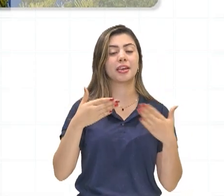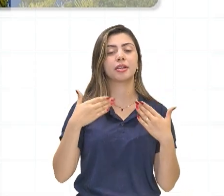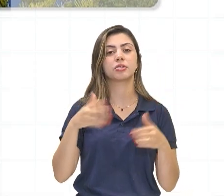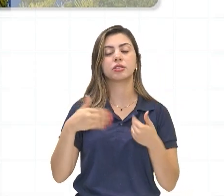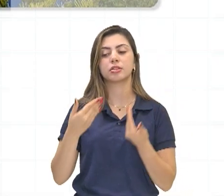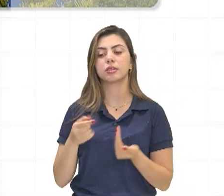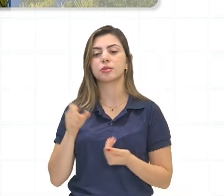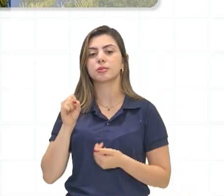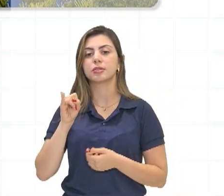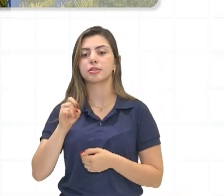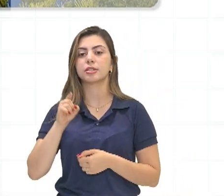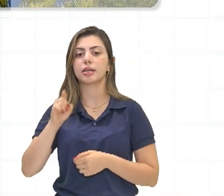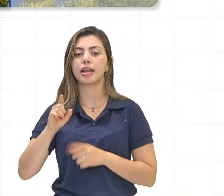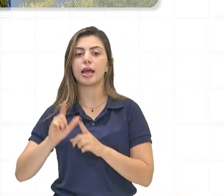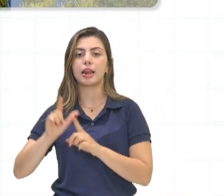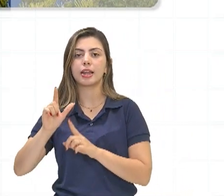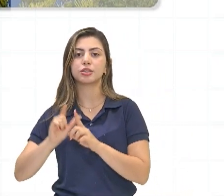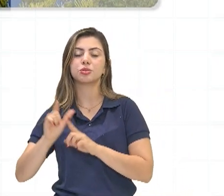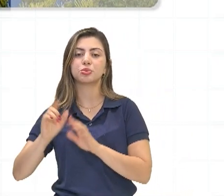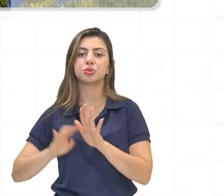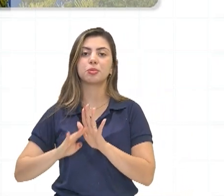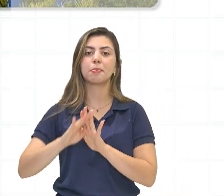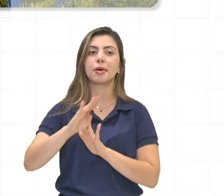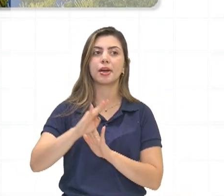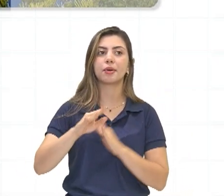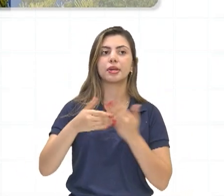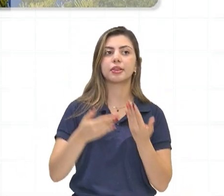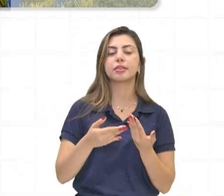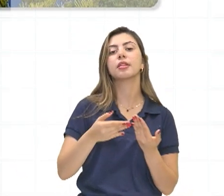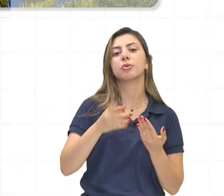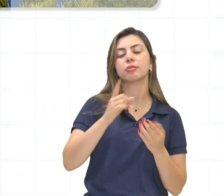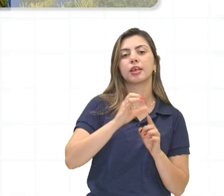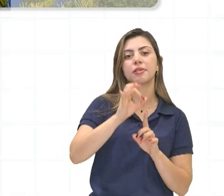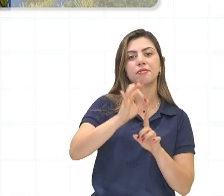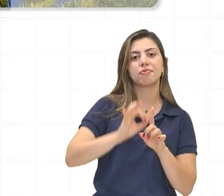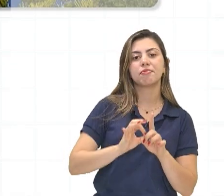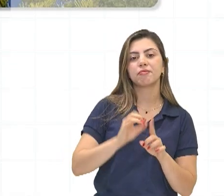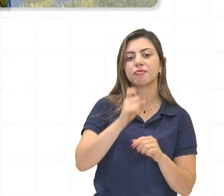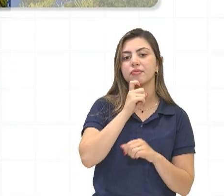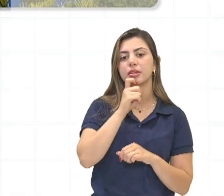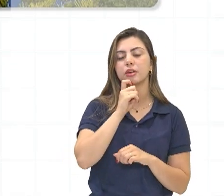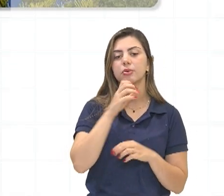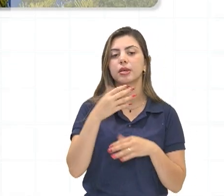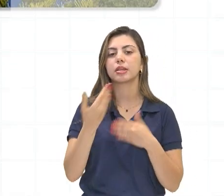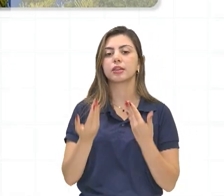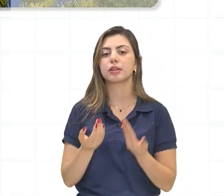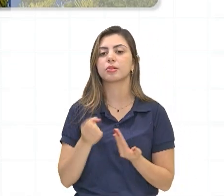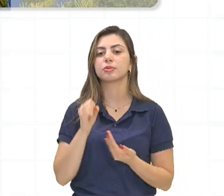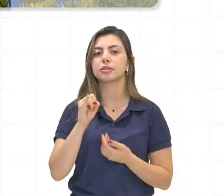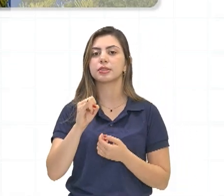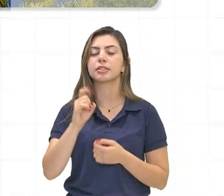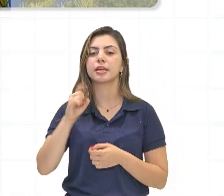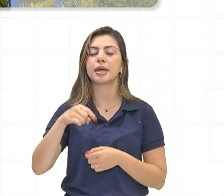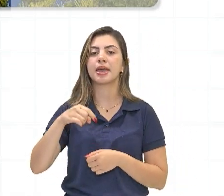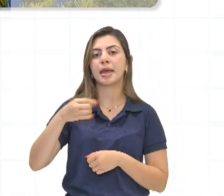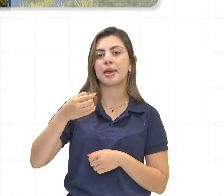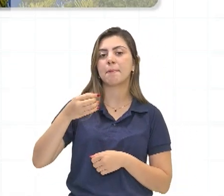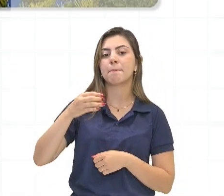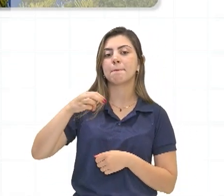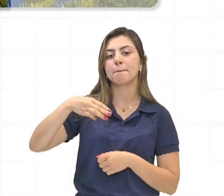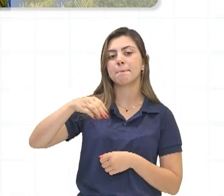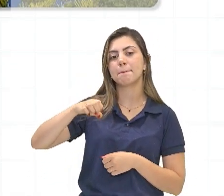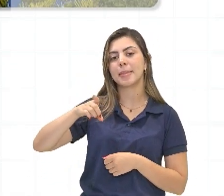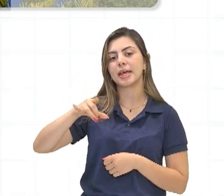estou falando em média latitude, a gente tem ali uma temperatura amena, certo? Então, o